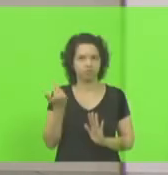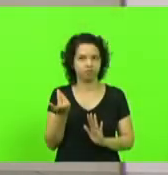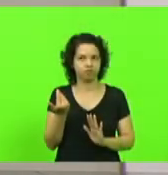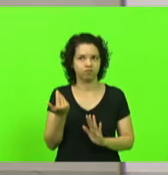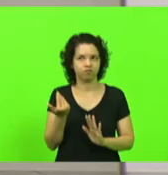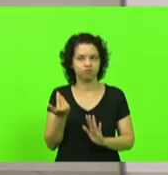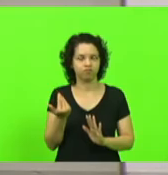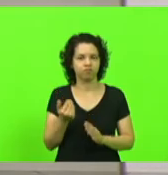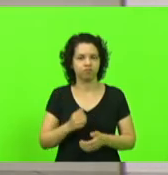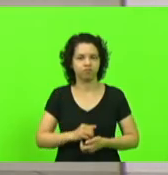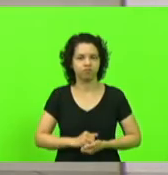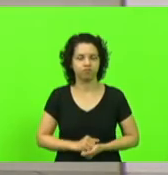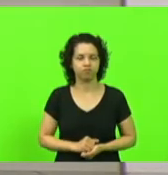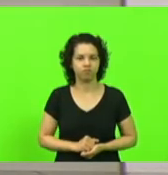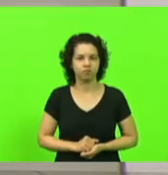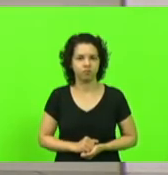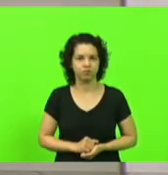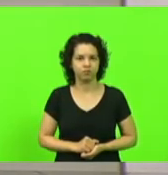pauta.